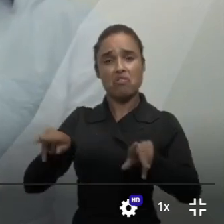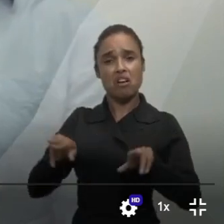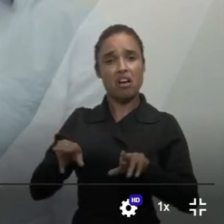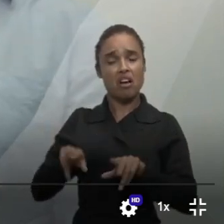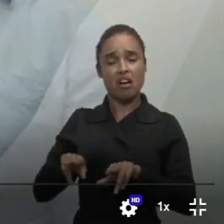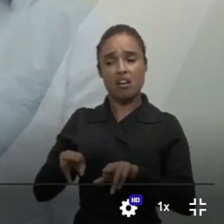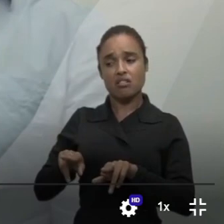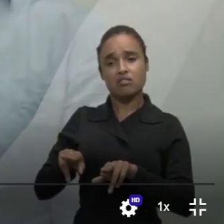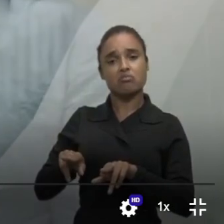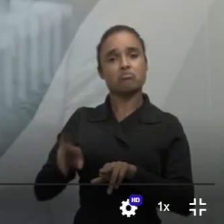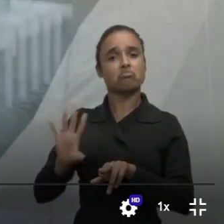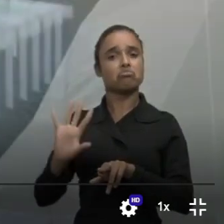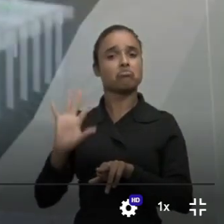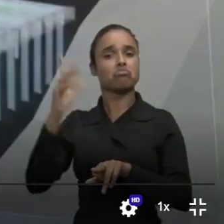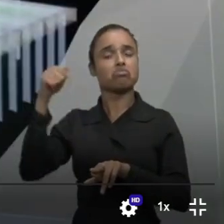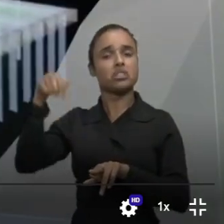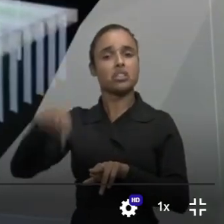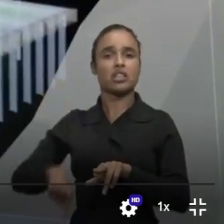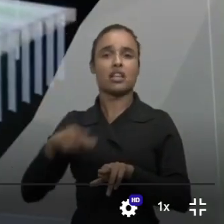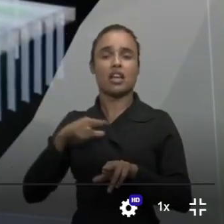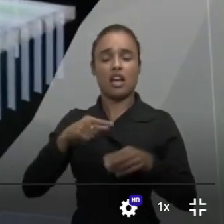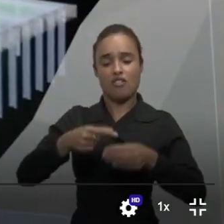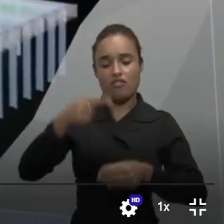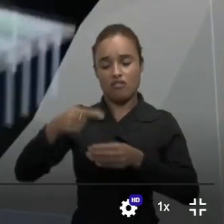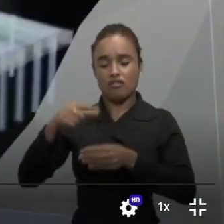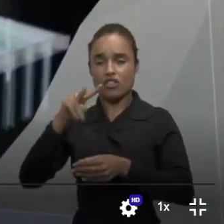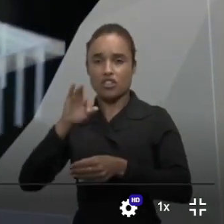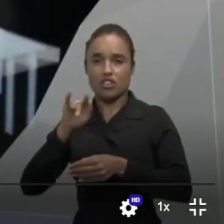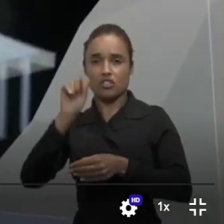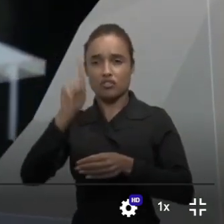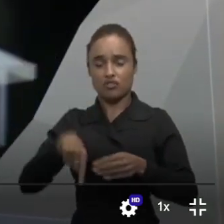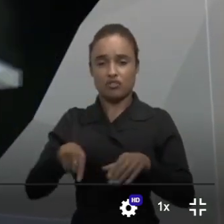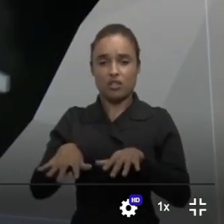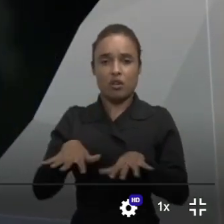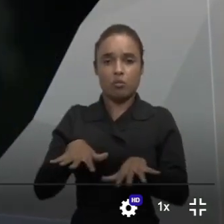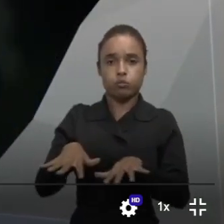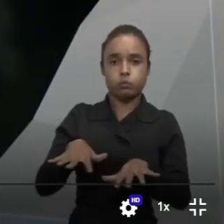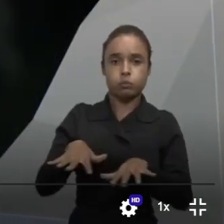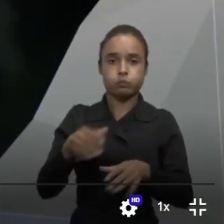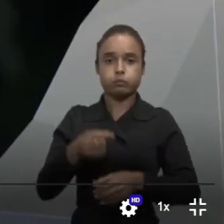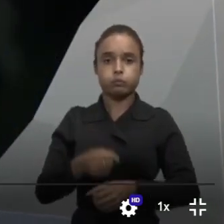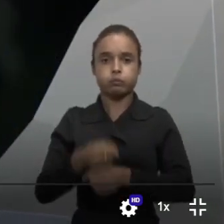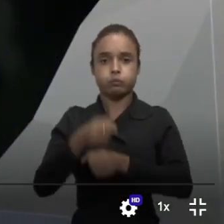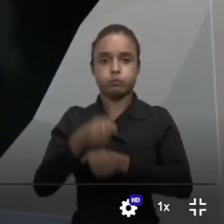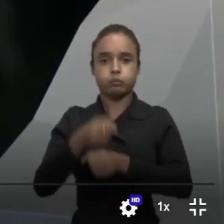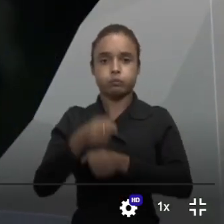de viga T, tem gerado colapsos em estruturas.